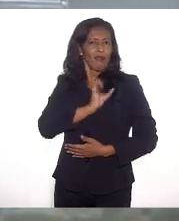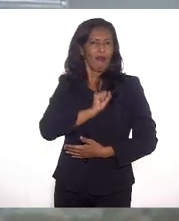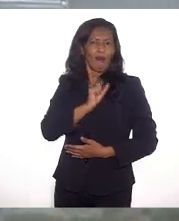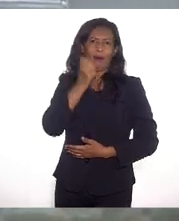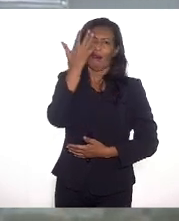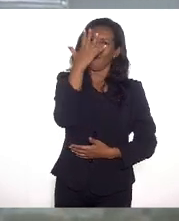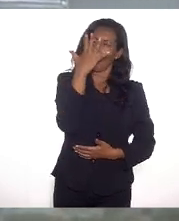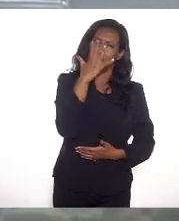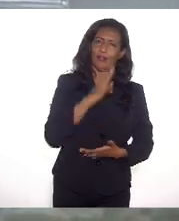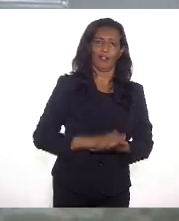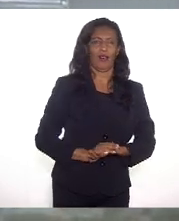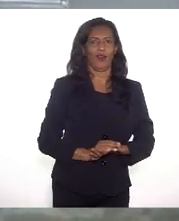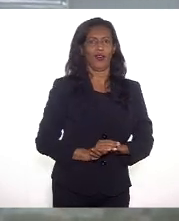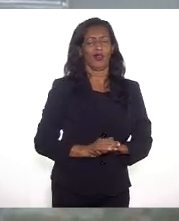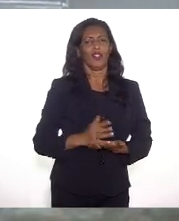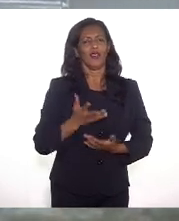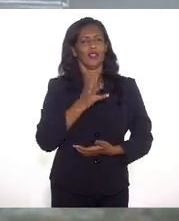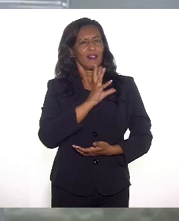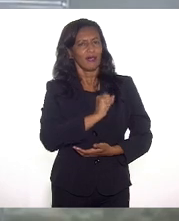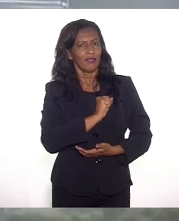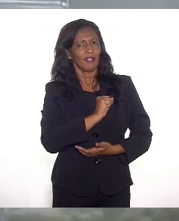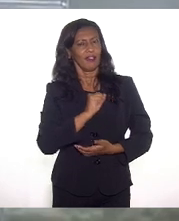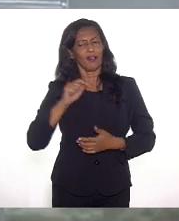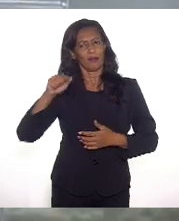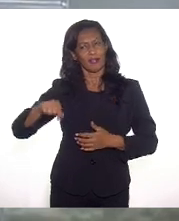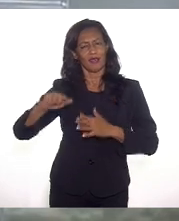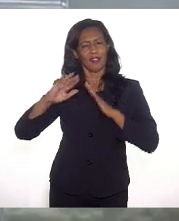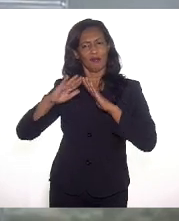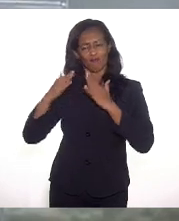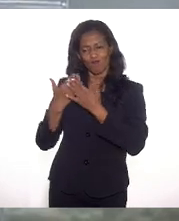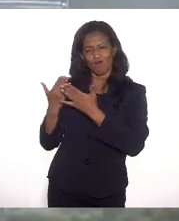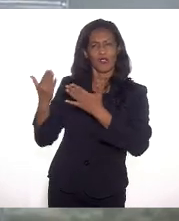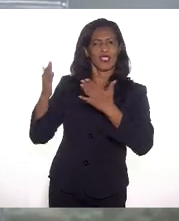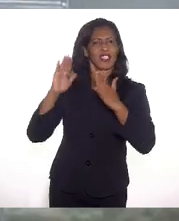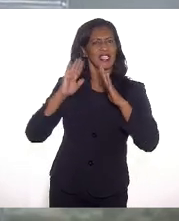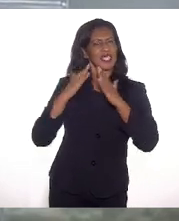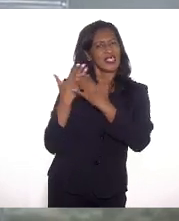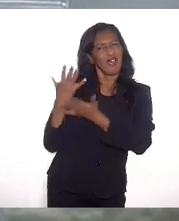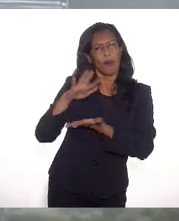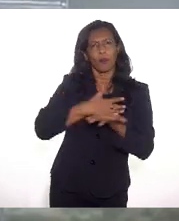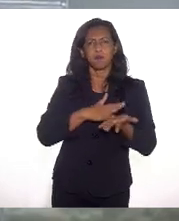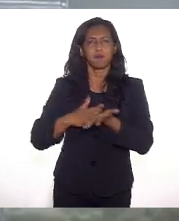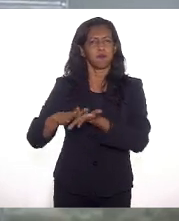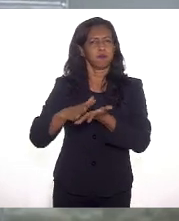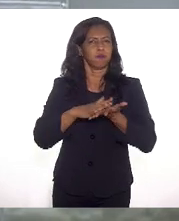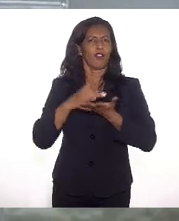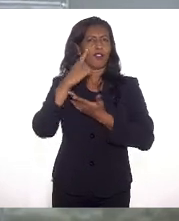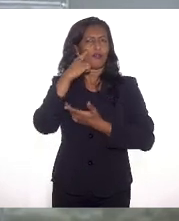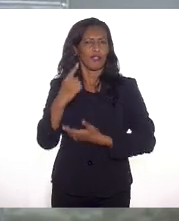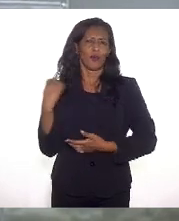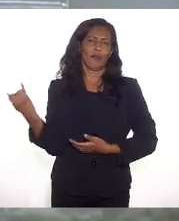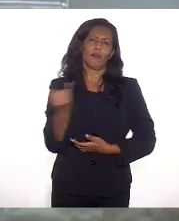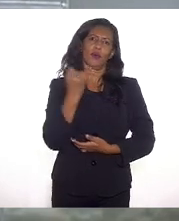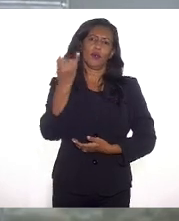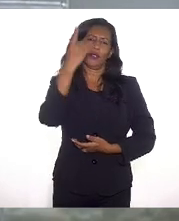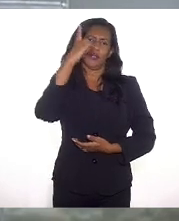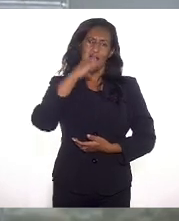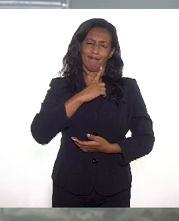ama tanto as escolas de samba, eles entenderam a importância que eles têm nesse cenário